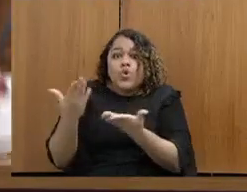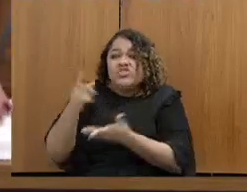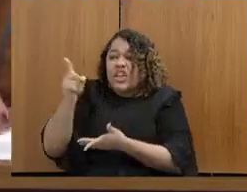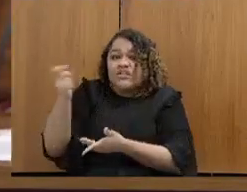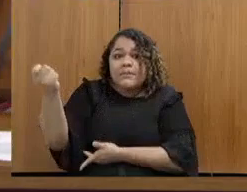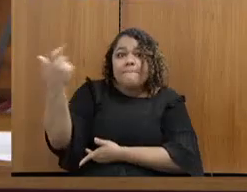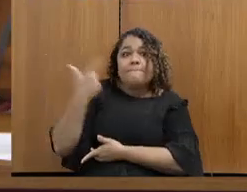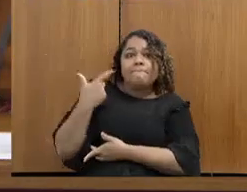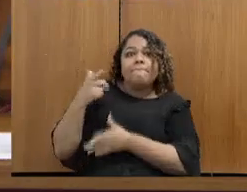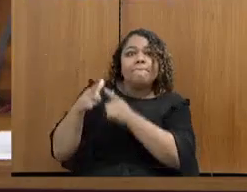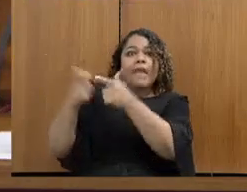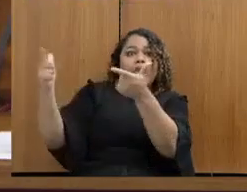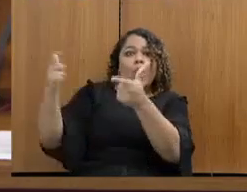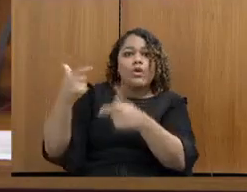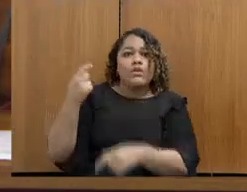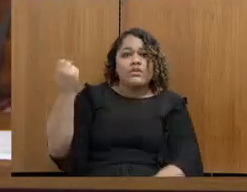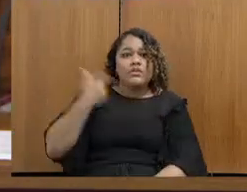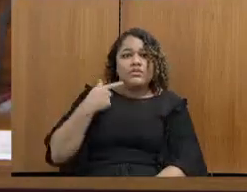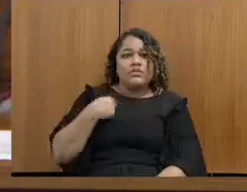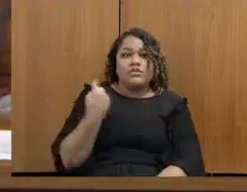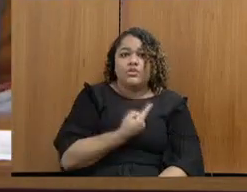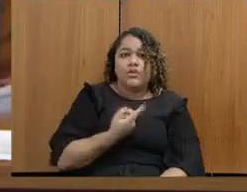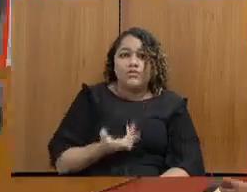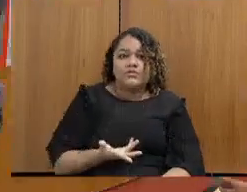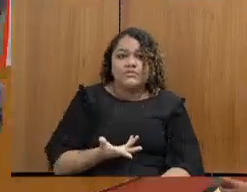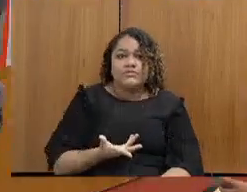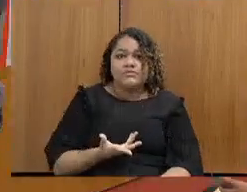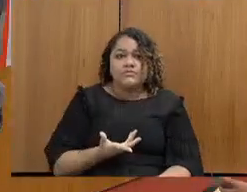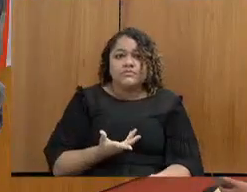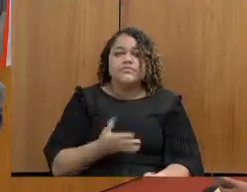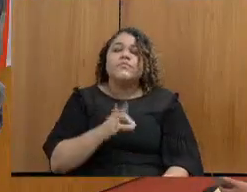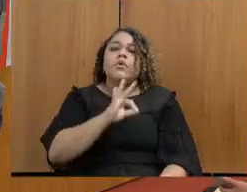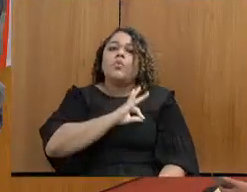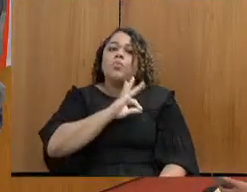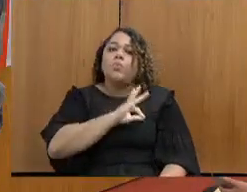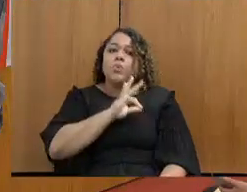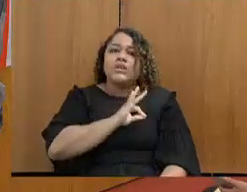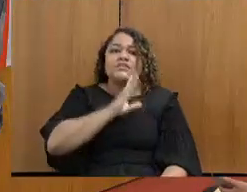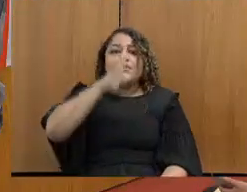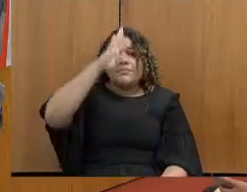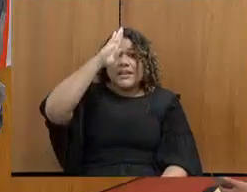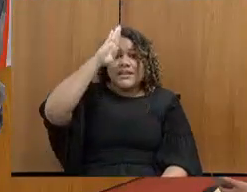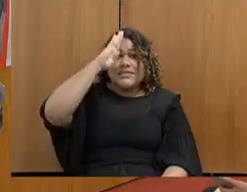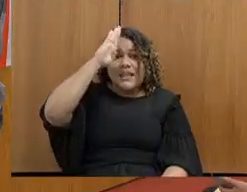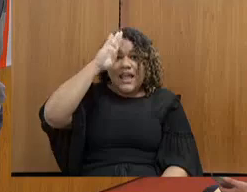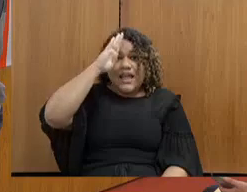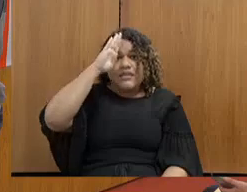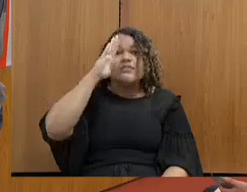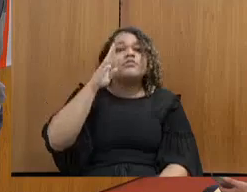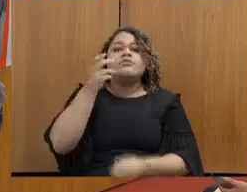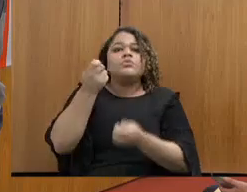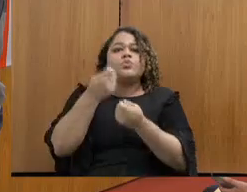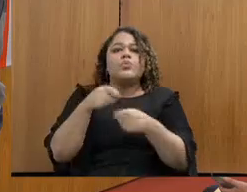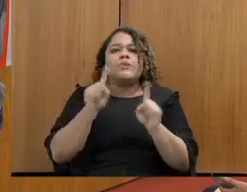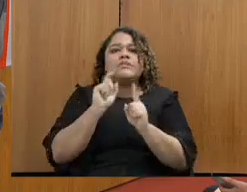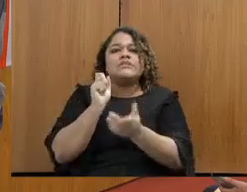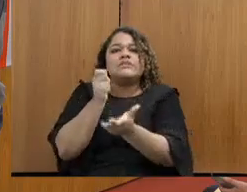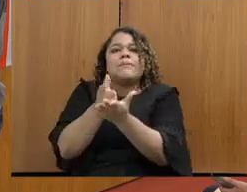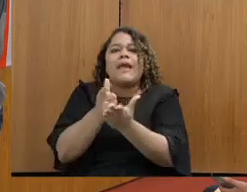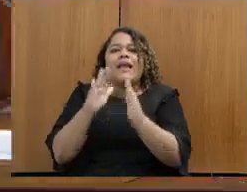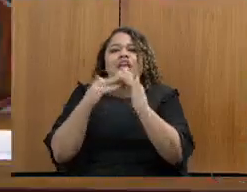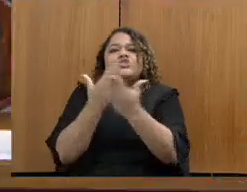na Polícia Militar na Polícia Militar Eles não precisam pagar muitas vezes uma escola particular eles têm Colégio